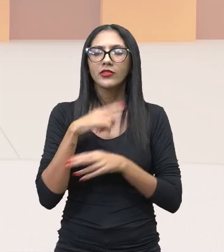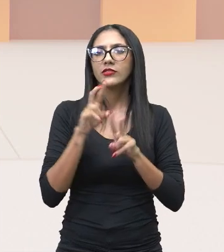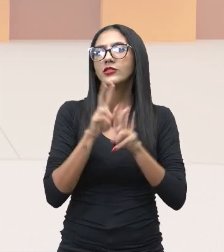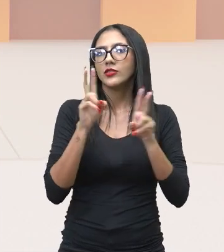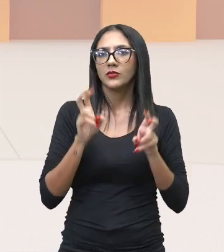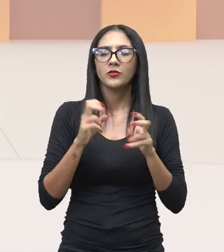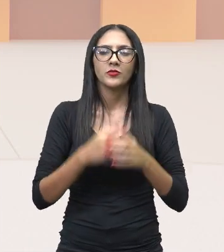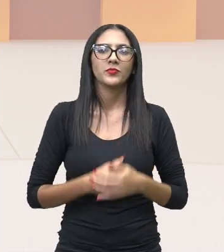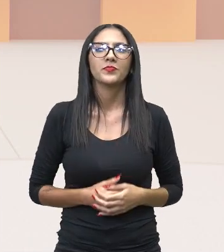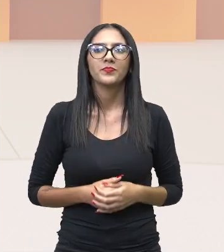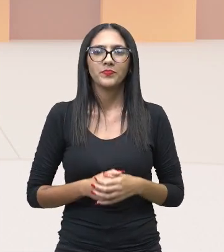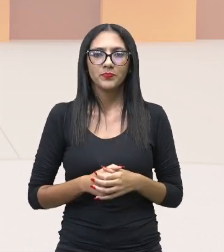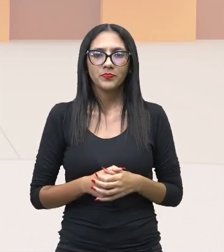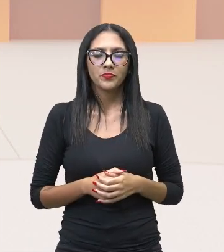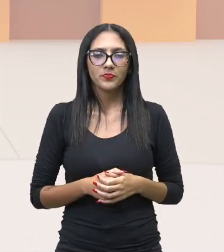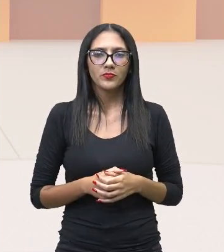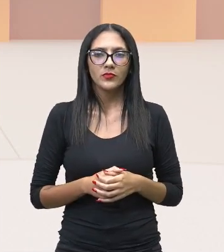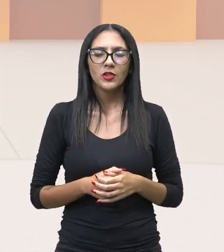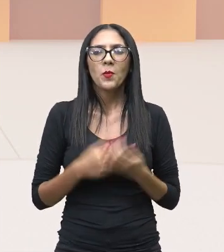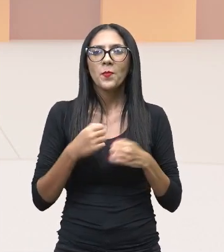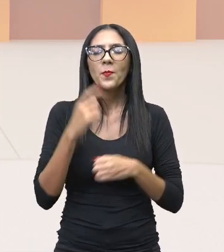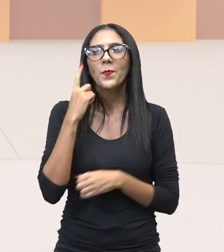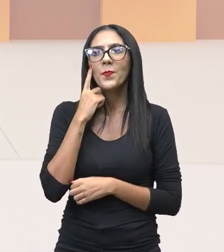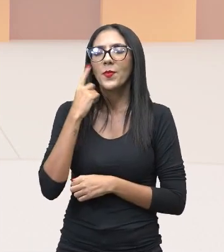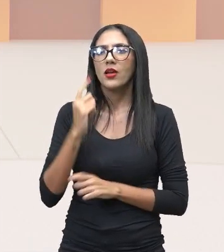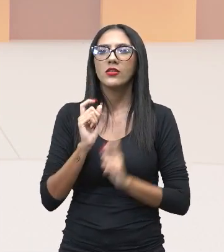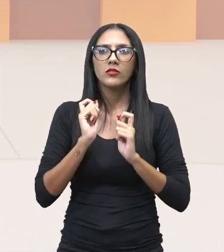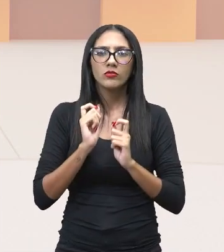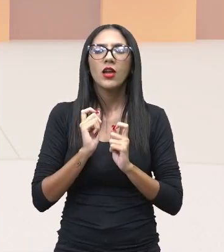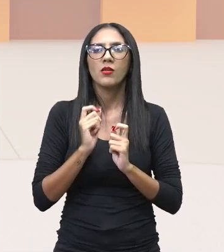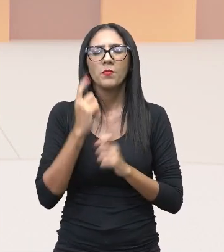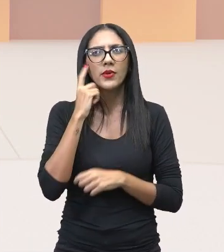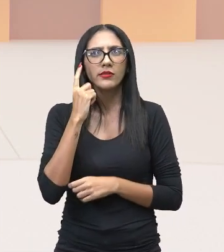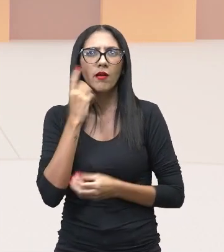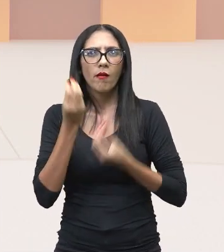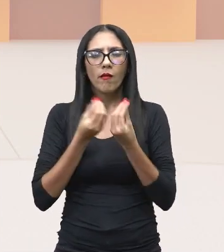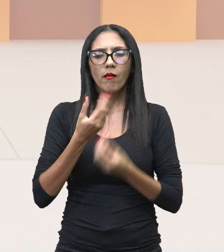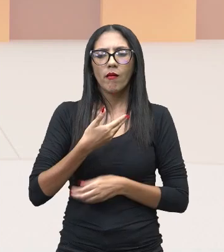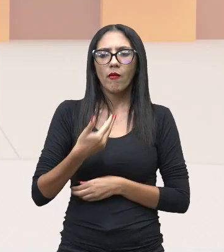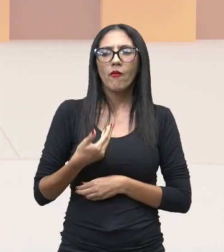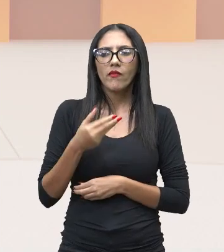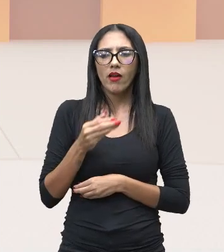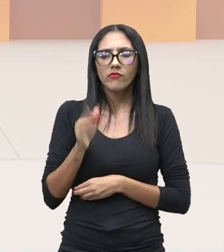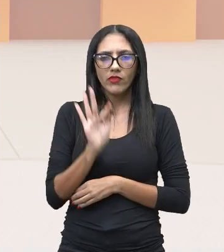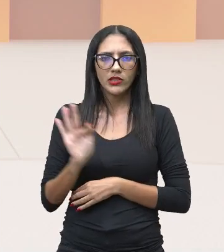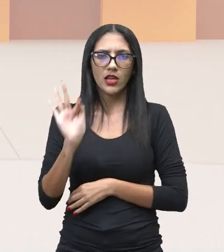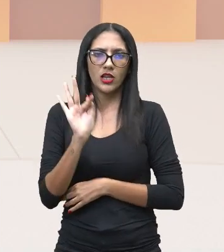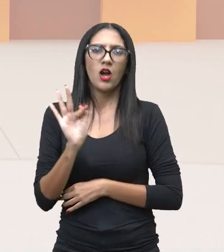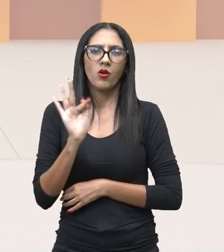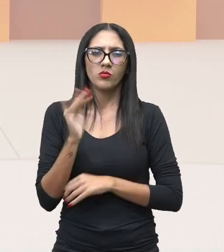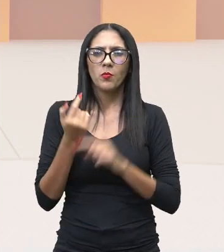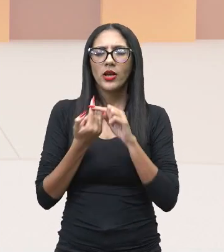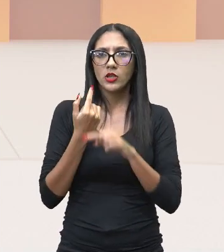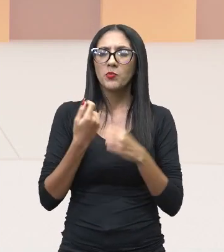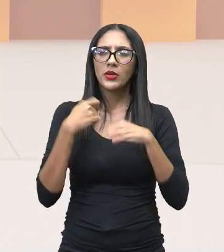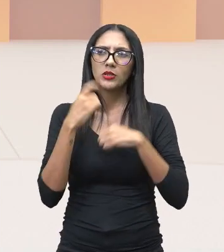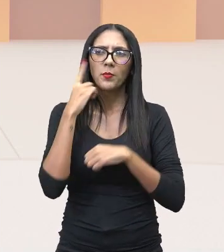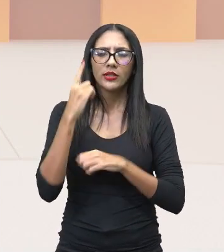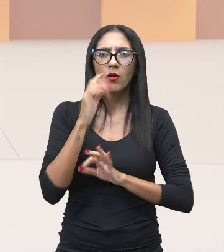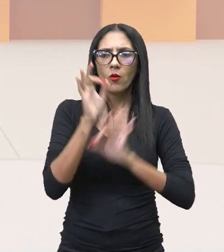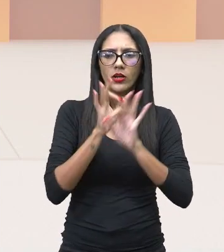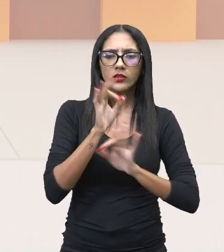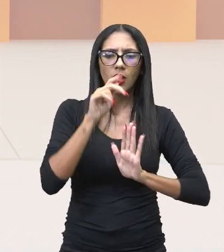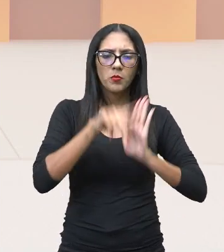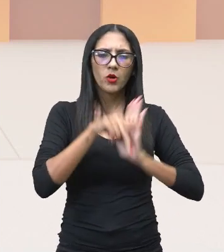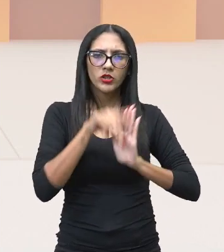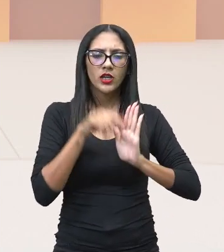né, de precisamos, a gente está pensando aqui como governo federal, certo? Década de 60. Precisamos fazer com que estas